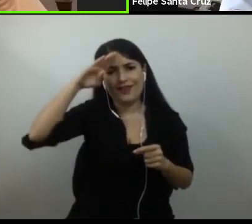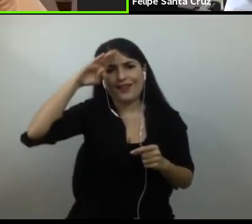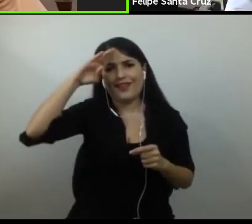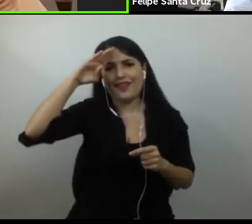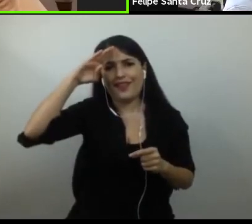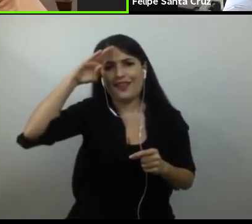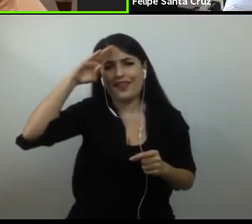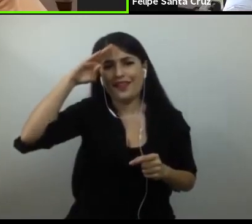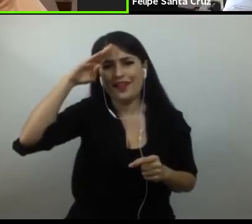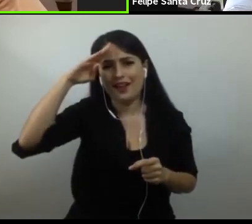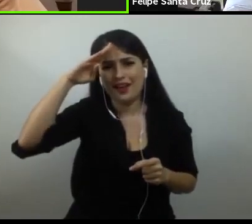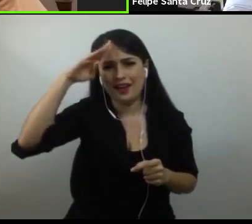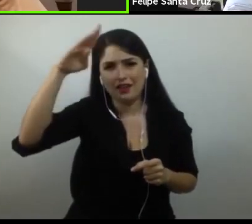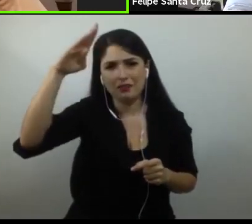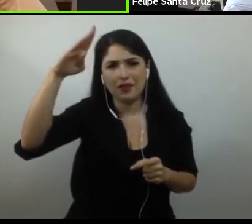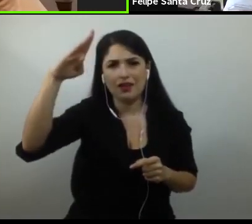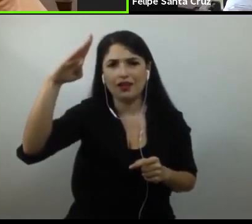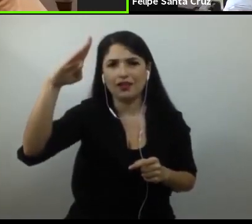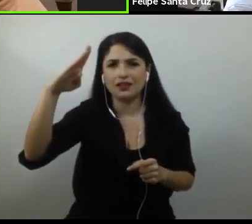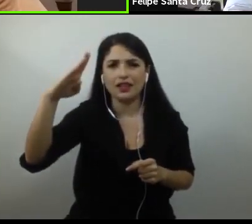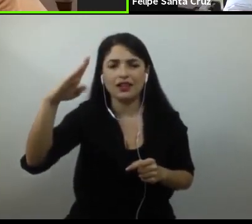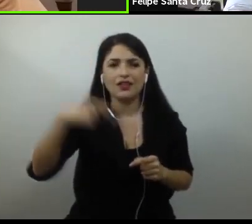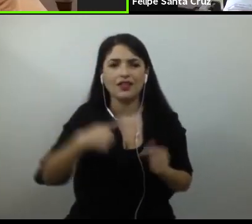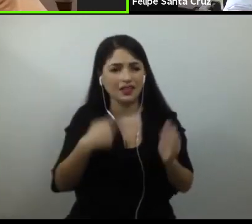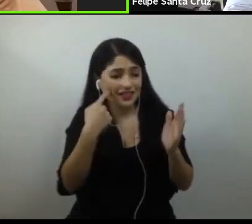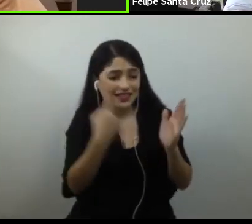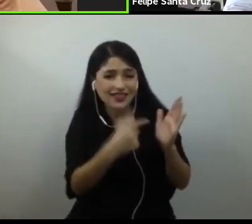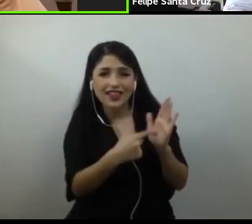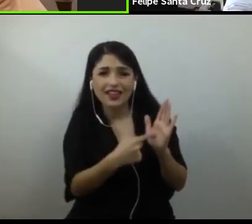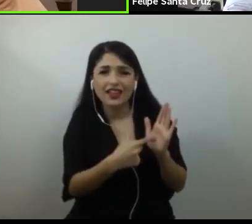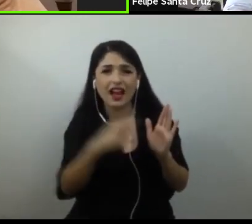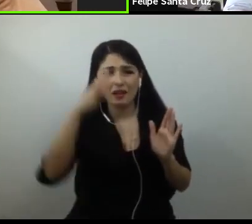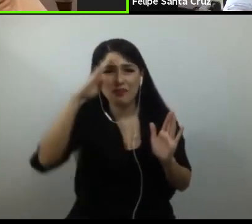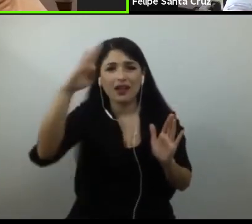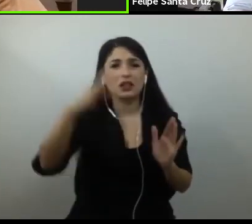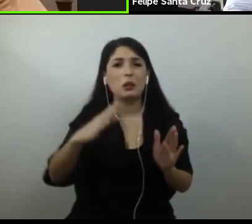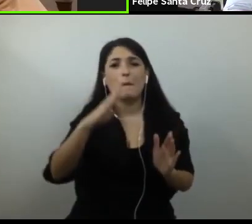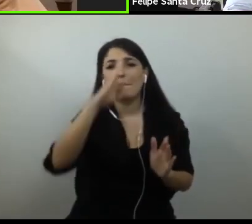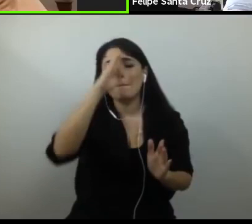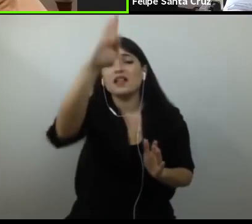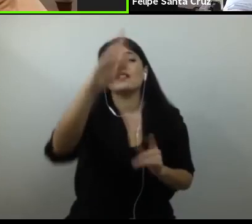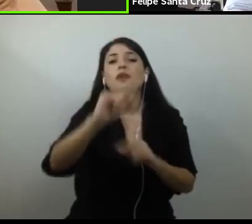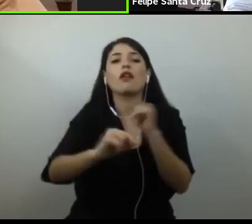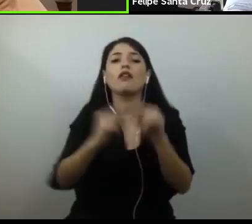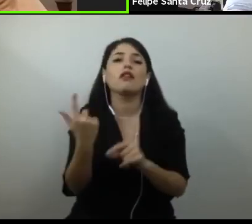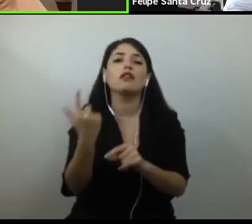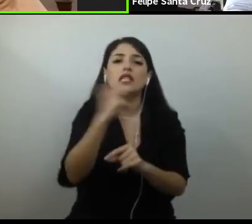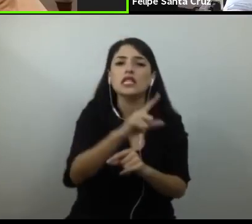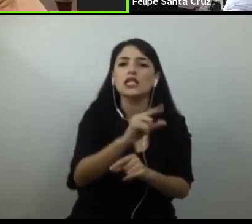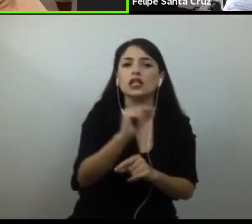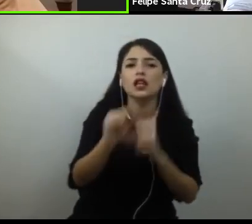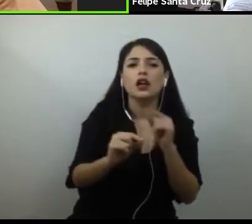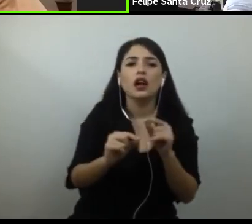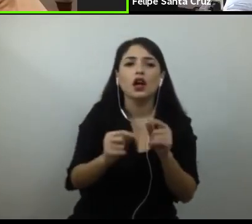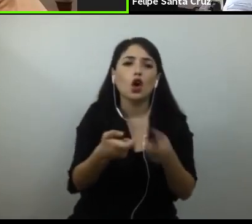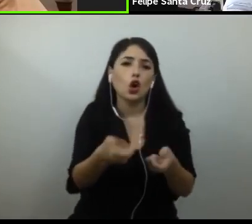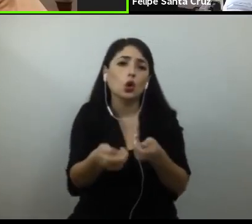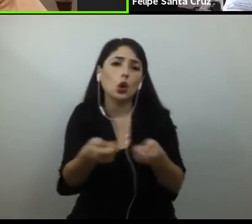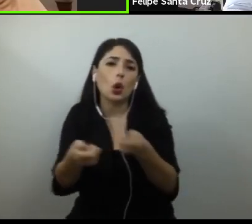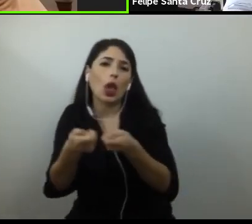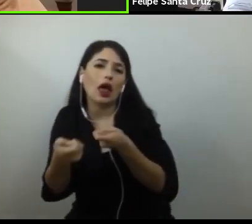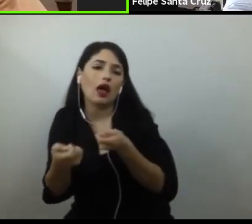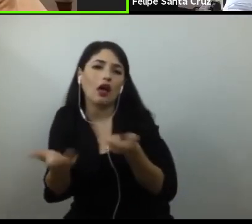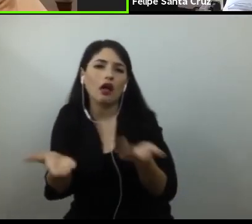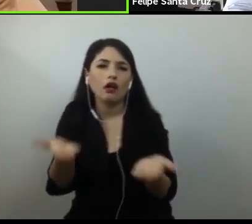uma aberração jurídica de tal ordem que, assim, era o caso de desconsiderar, né, quem falou. Mas